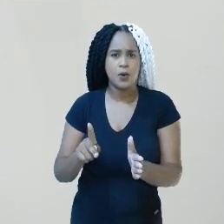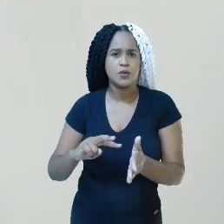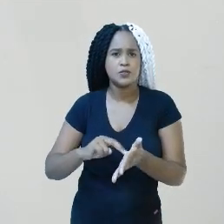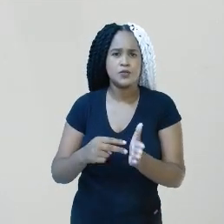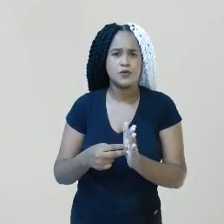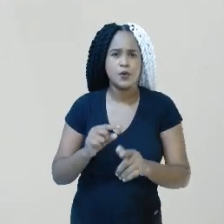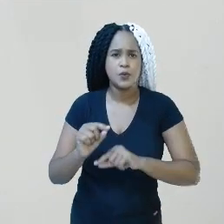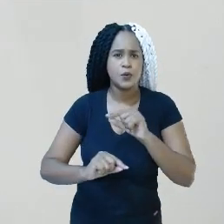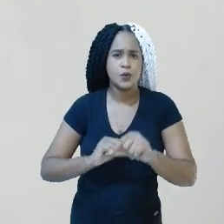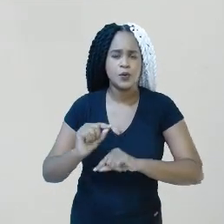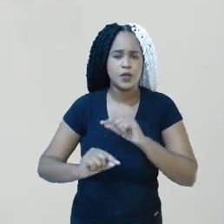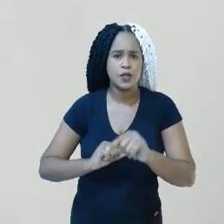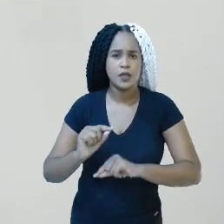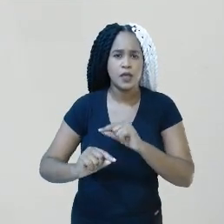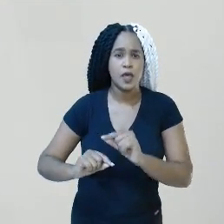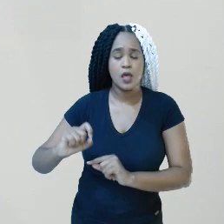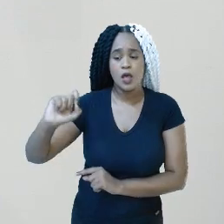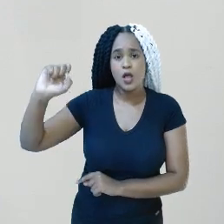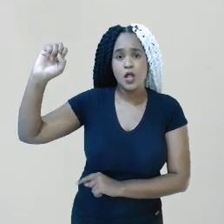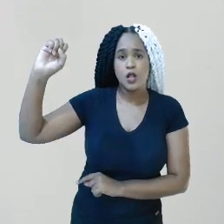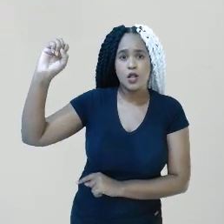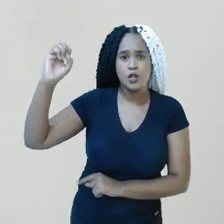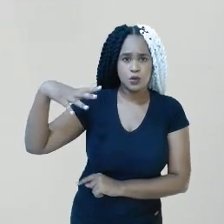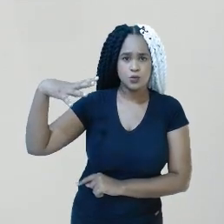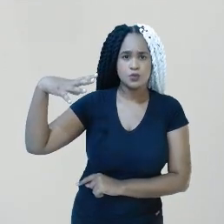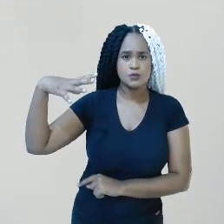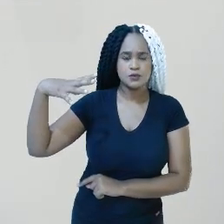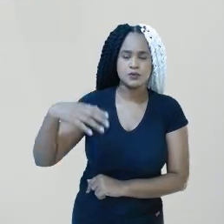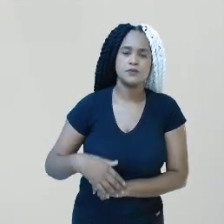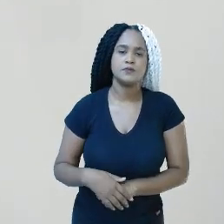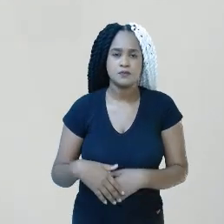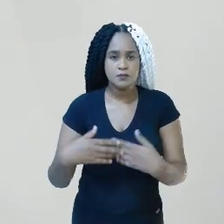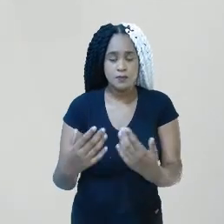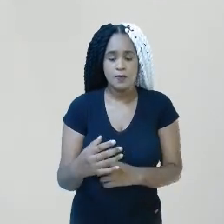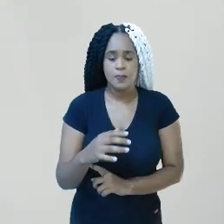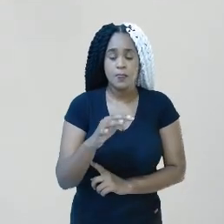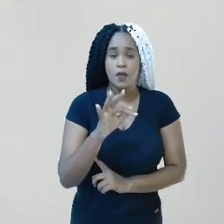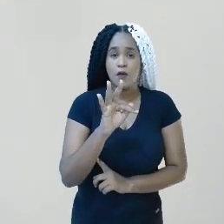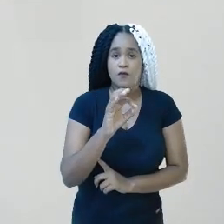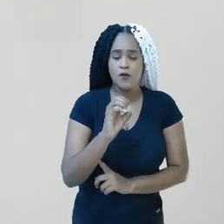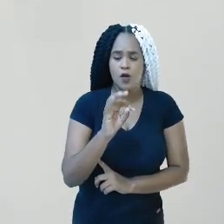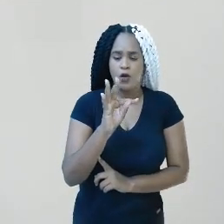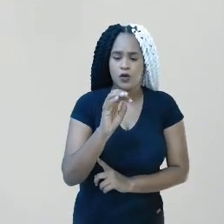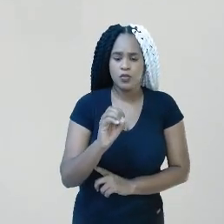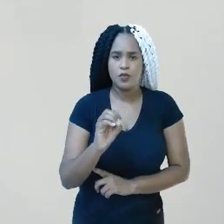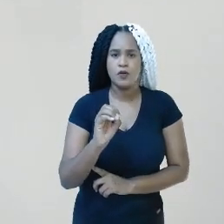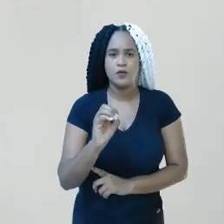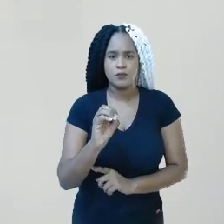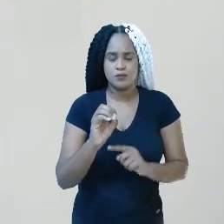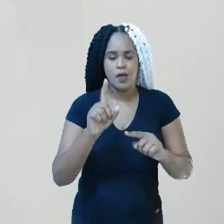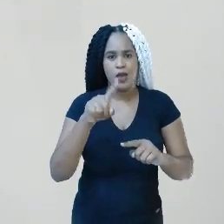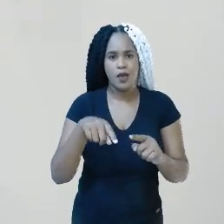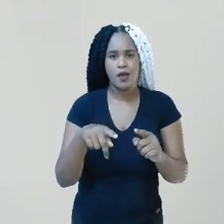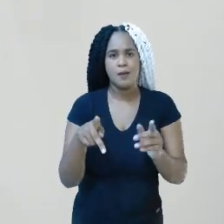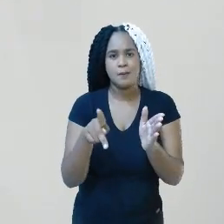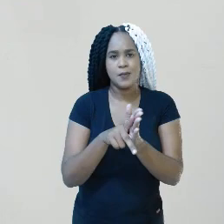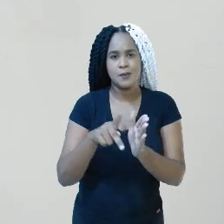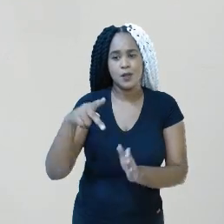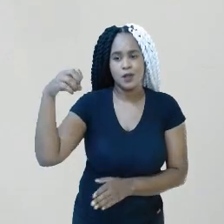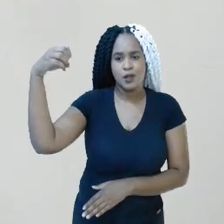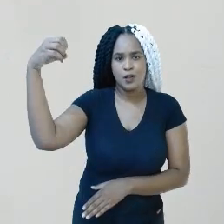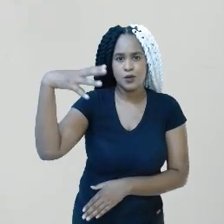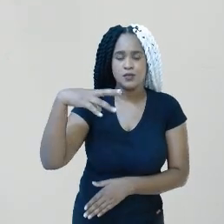foto vem de luz. Então, fotossíntese seria a transformação da luz